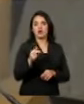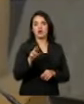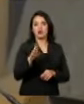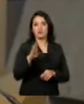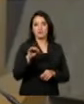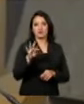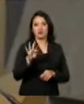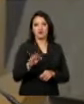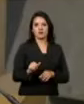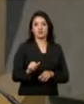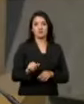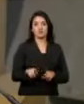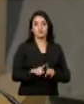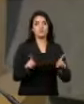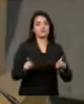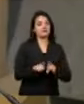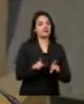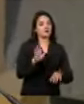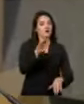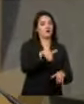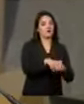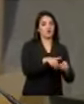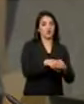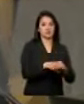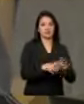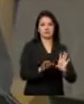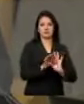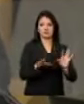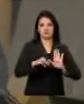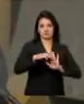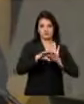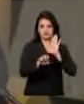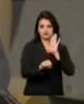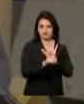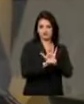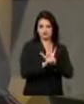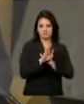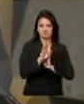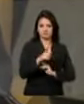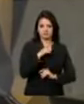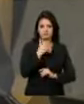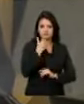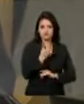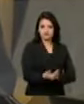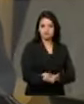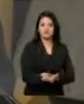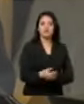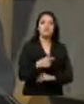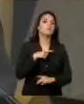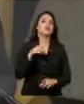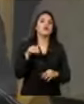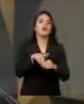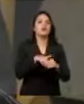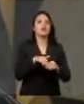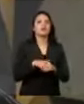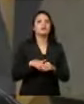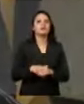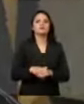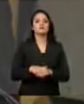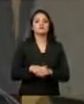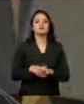a votação aberta, mandado de segurança, para a eleição dos cargos da